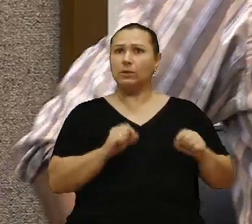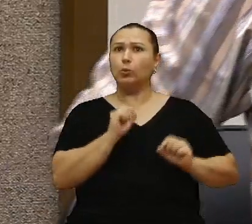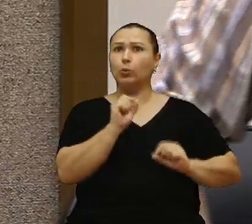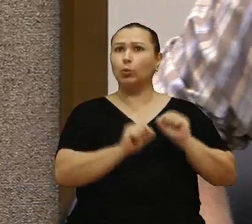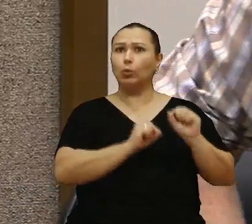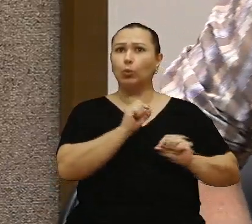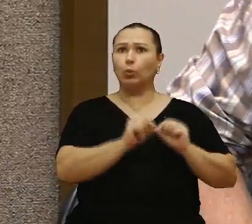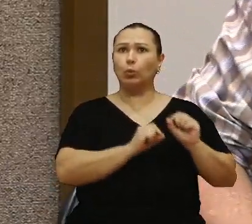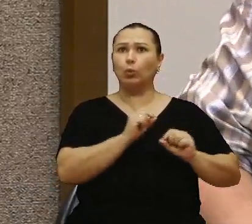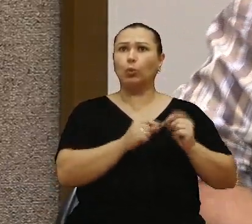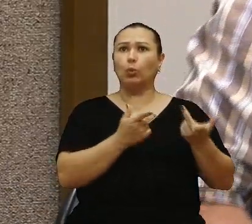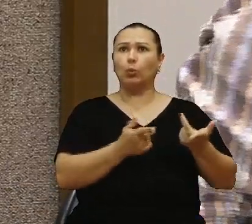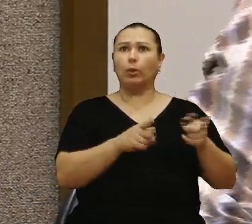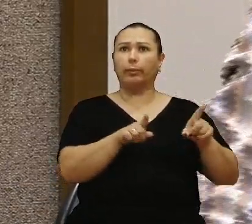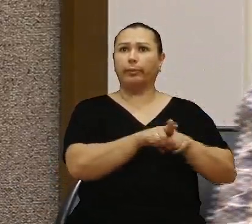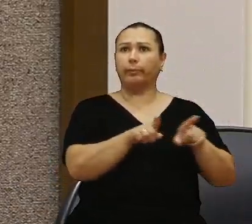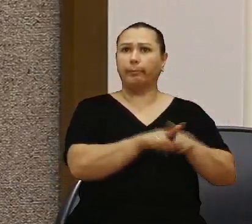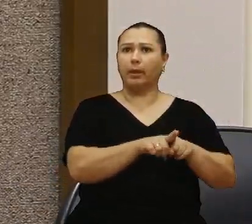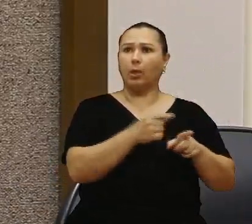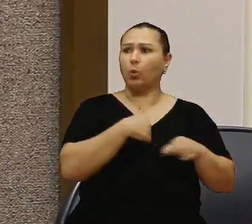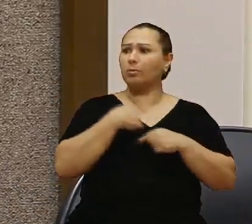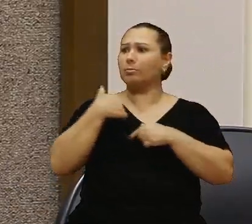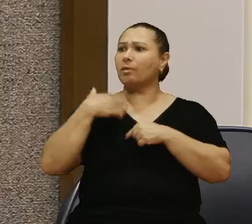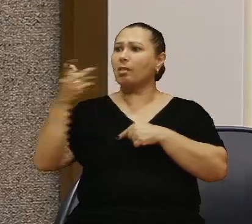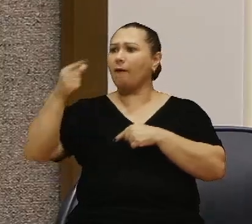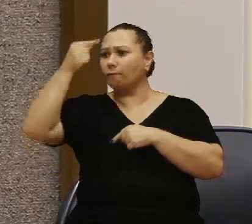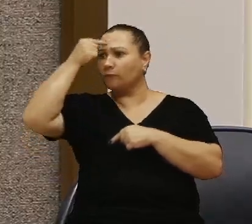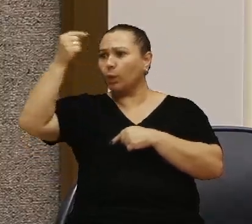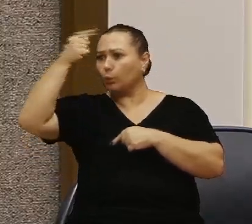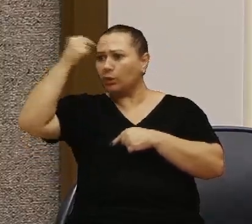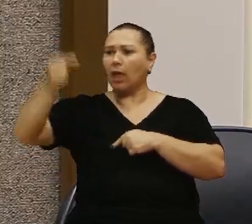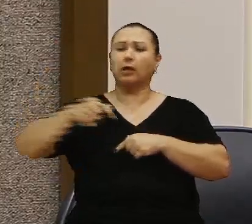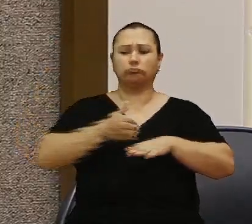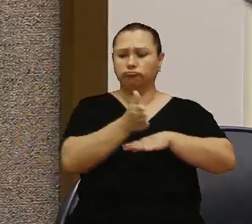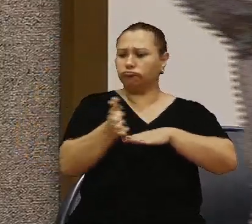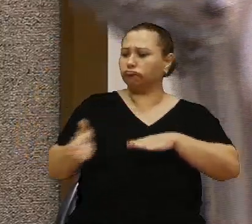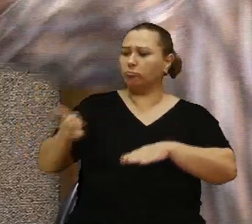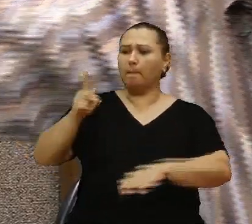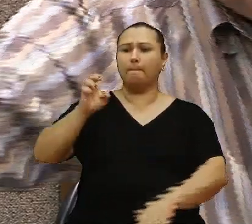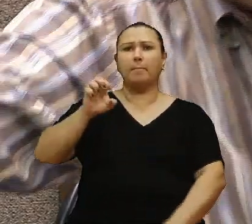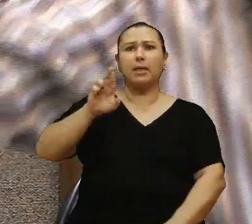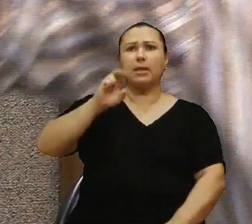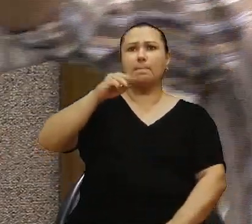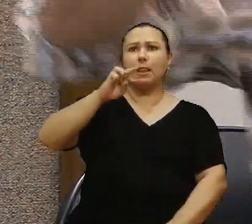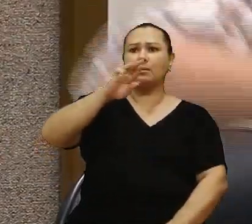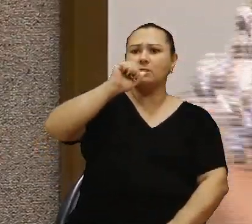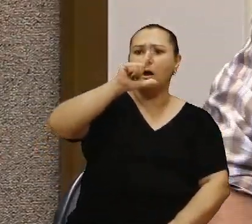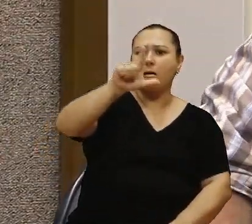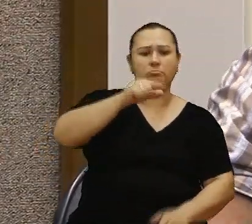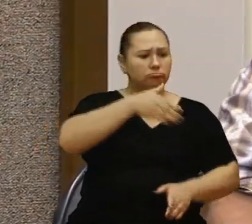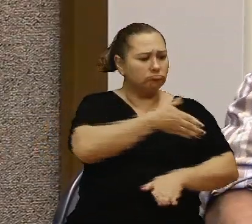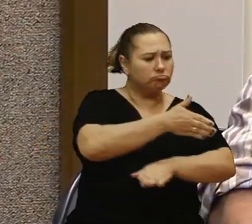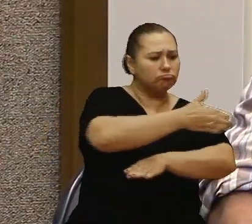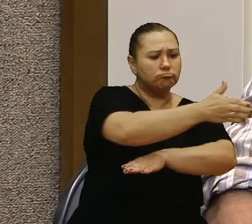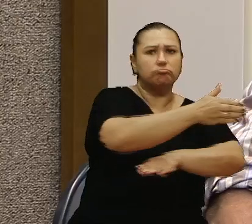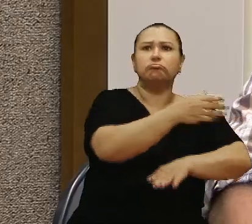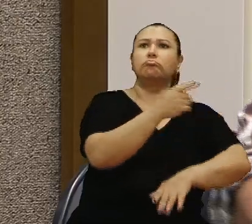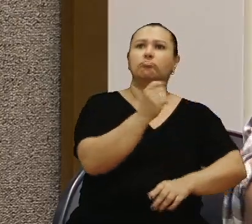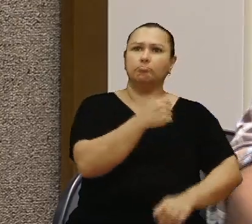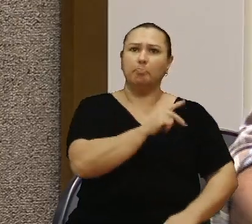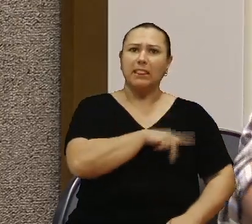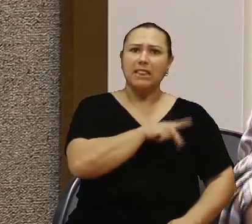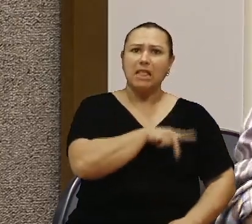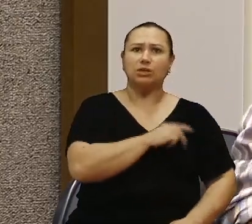de transbordo, e de lá, se eu quiser ir para a universidade, eu vou pela perimetral. Se eu quiser ir para a Petenate, eu vou pela perimetral. Tirar ônibus do centro